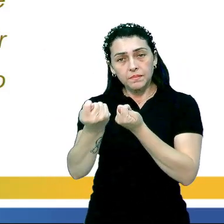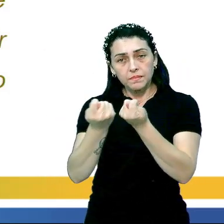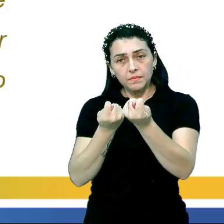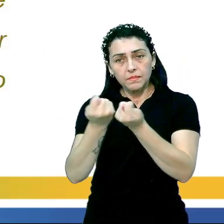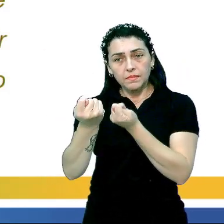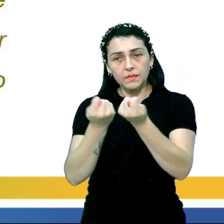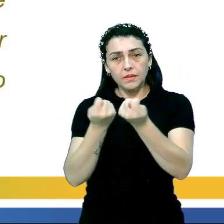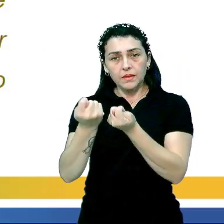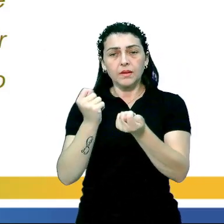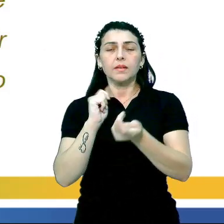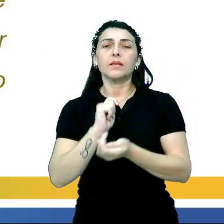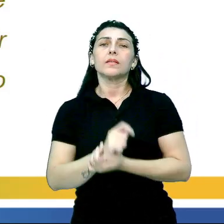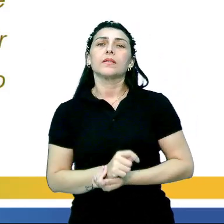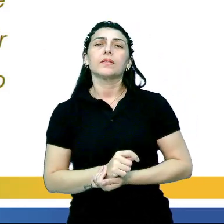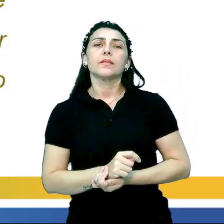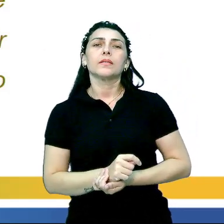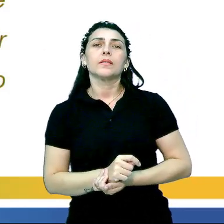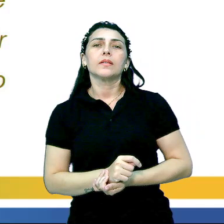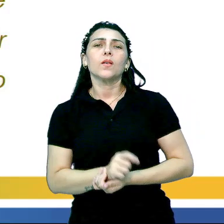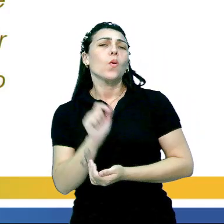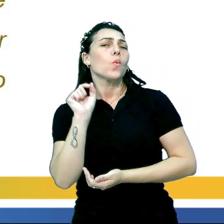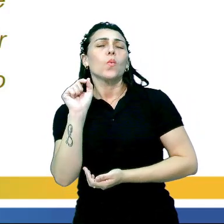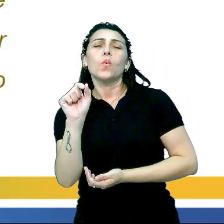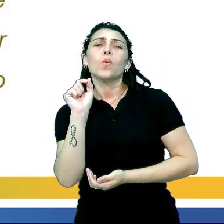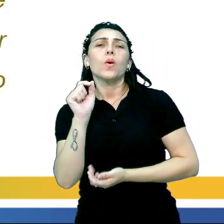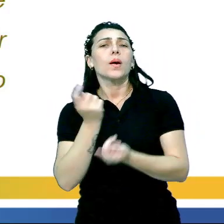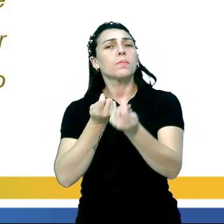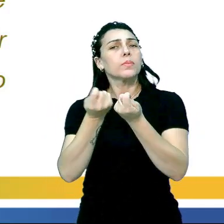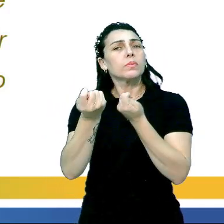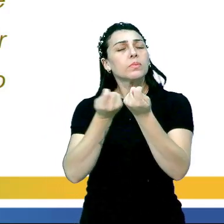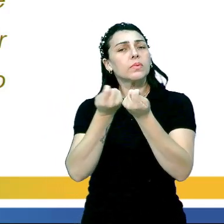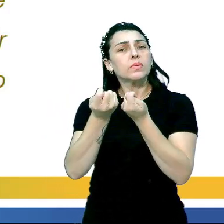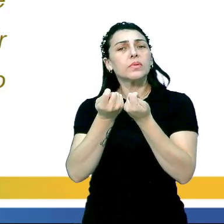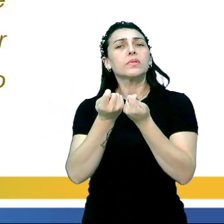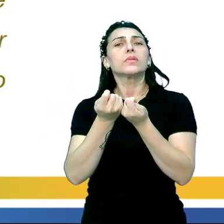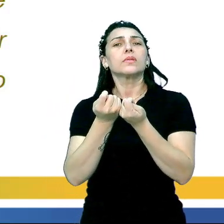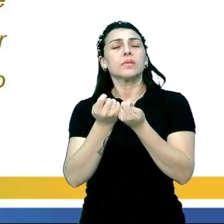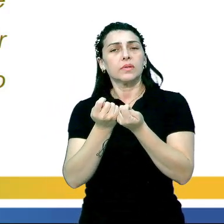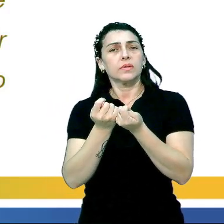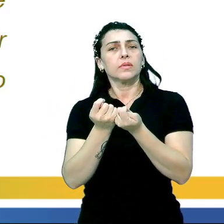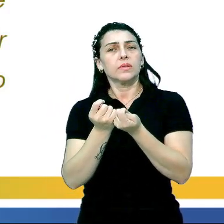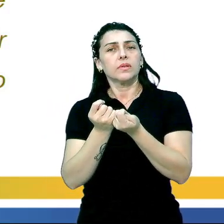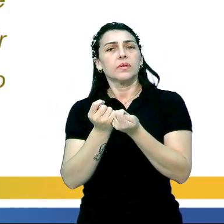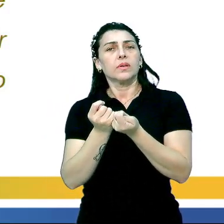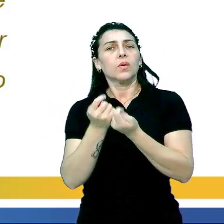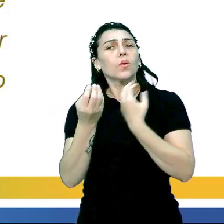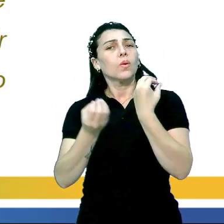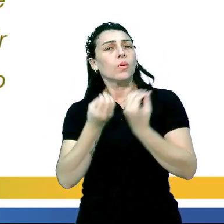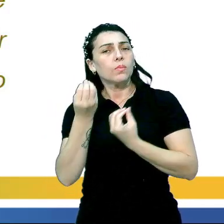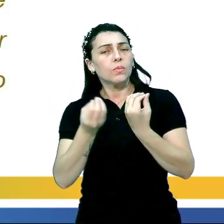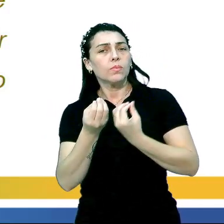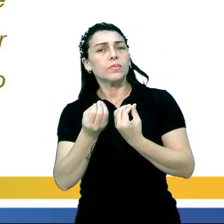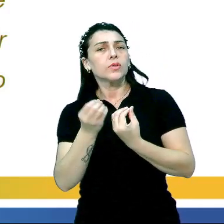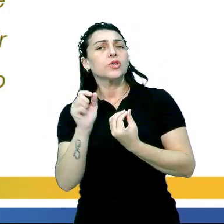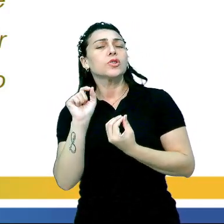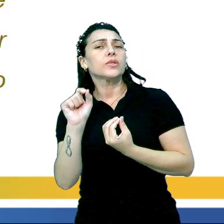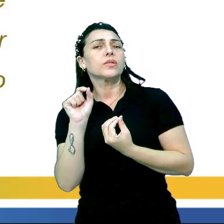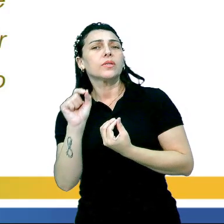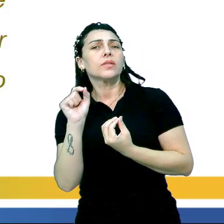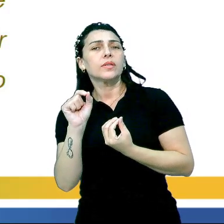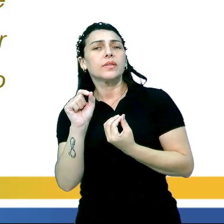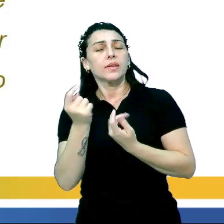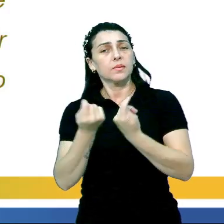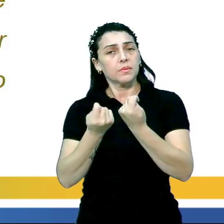a manipulação, o que seria a manipulação? É um efeito, né, gente? O efeito de quê?